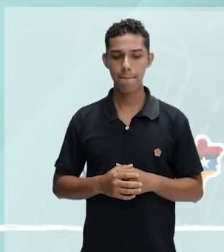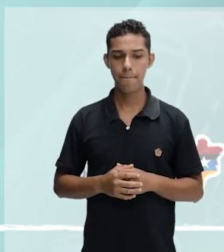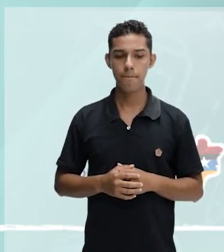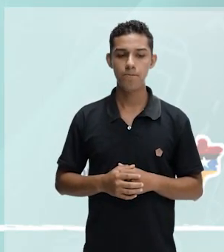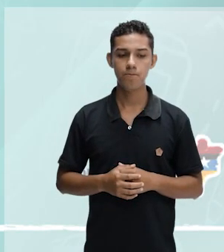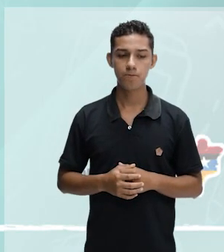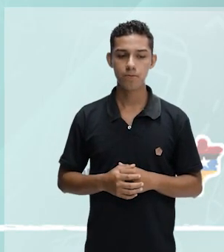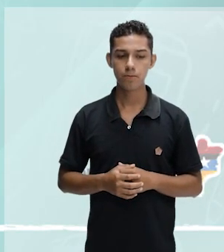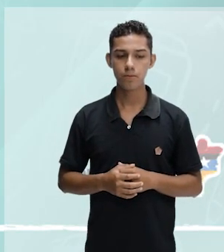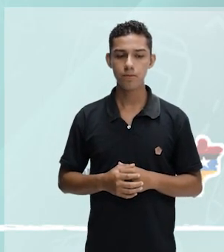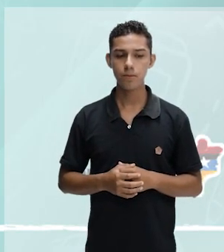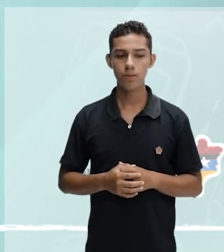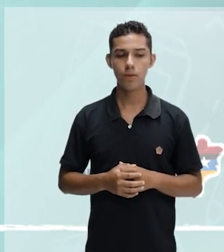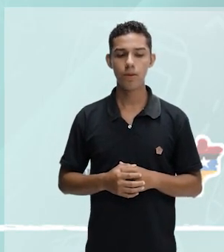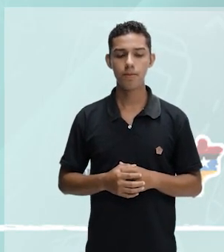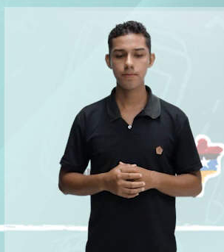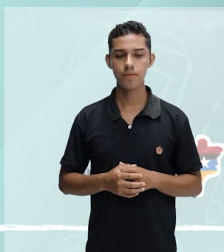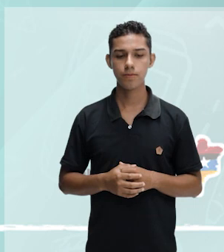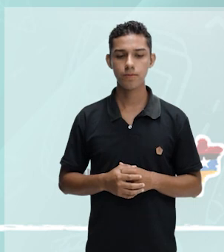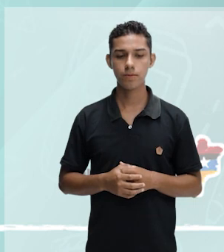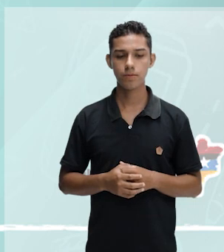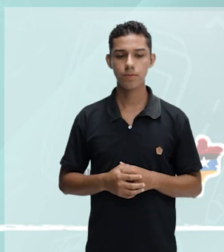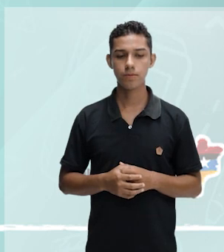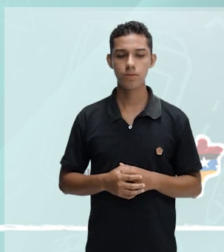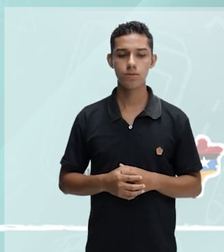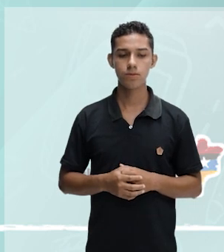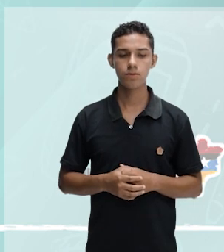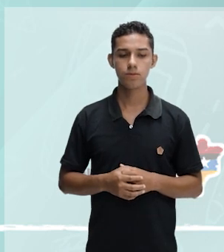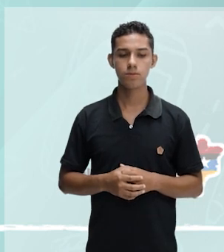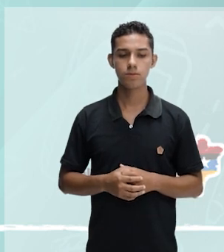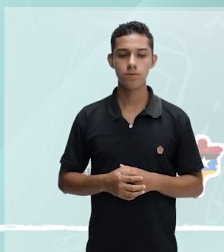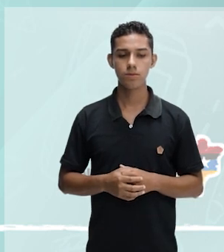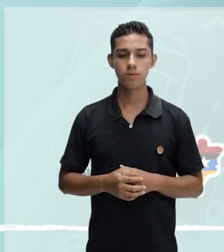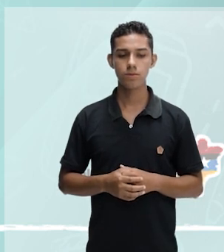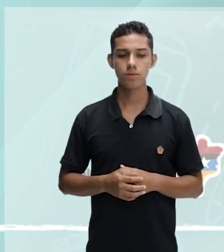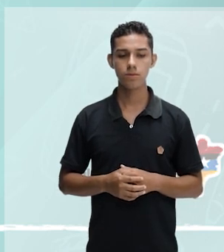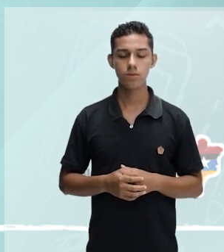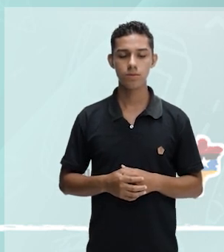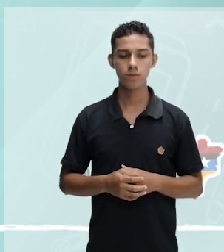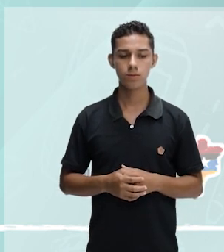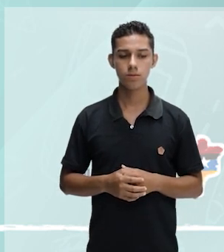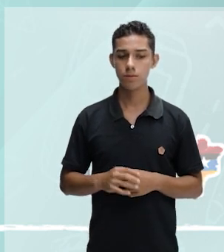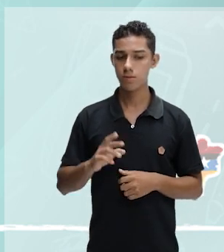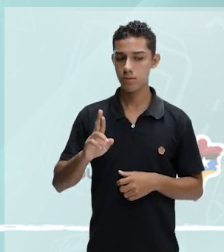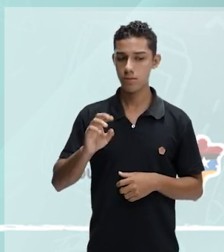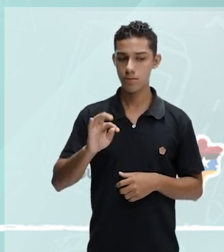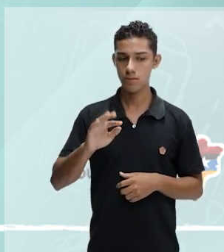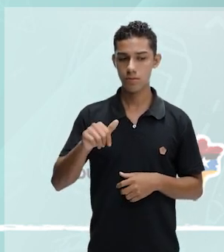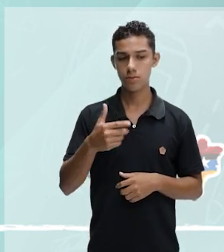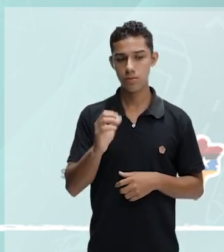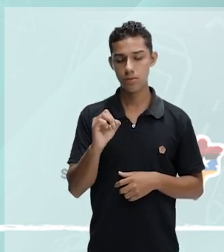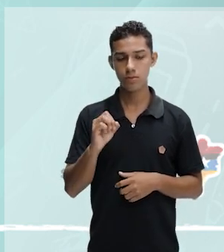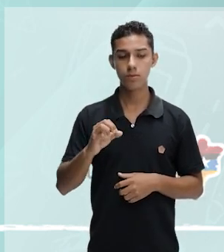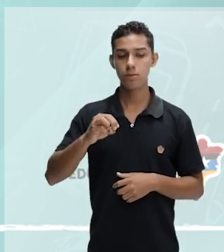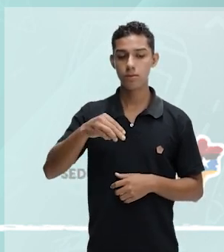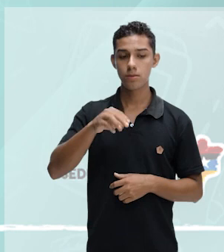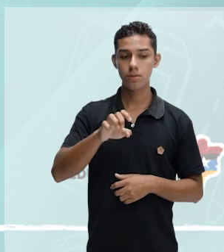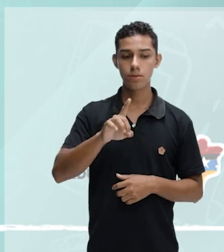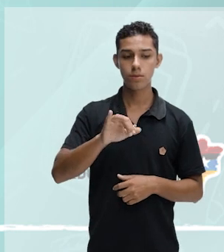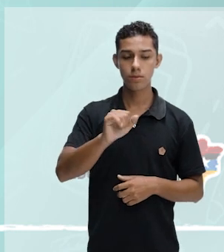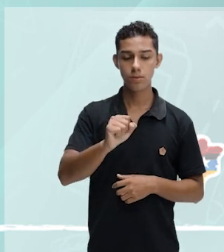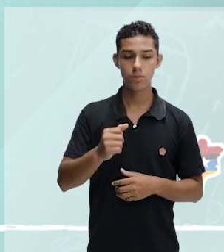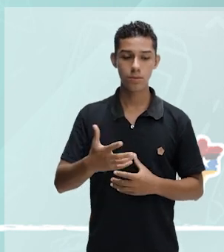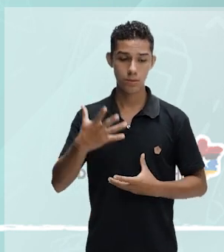o outro tipo de movimento que eu selecionei aqui para vocês, que é a rotação medial interna e a rotação